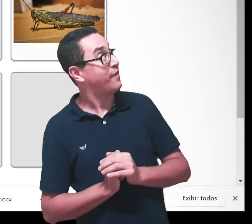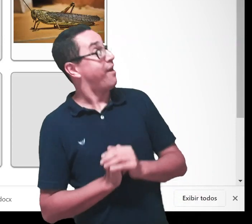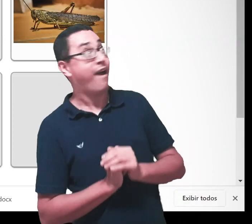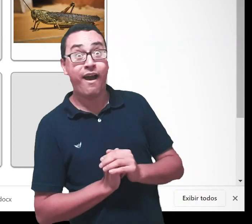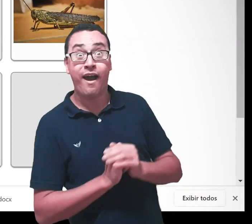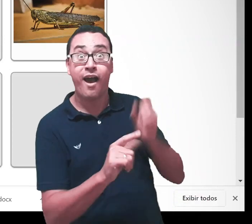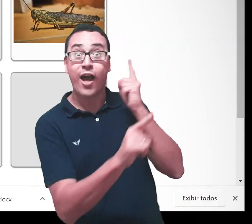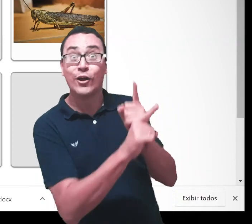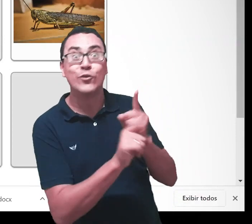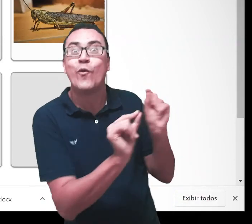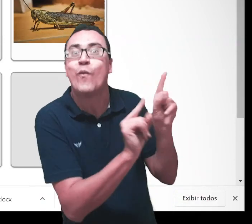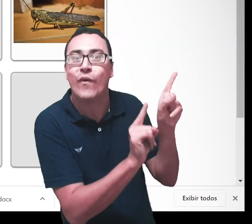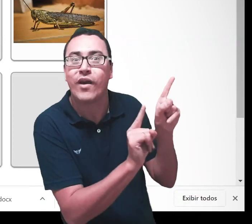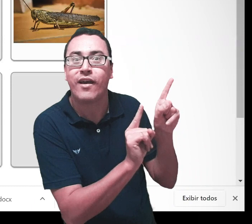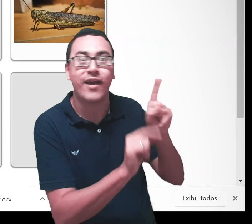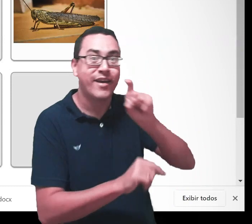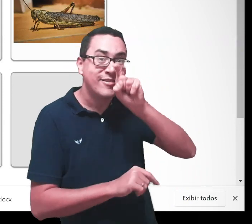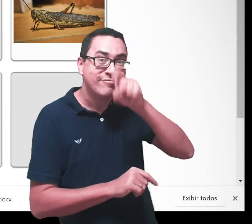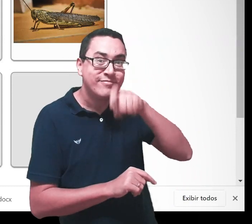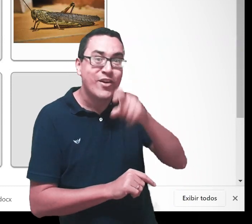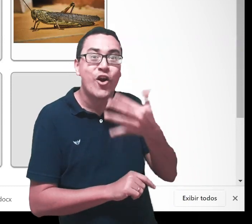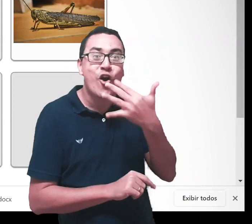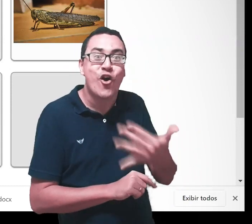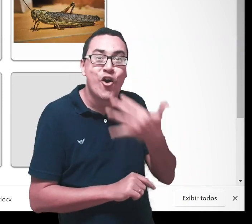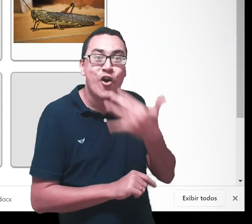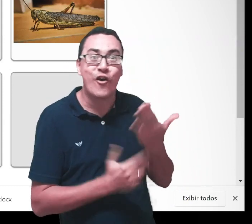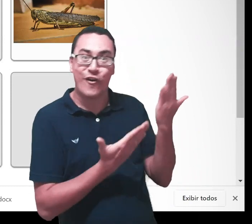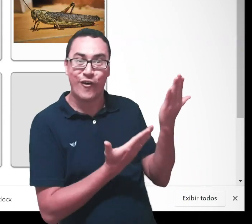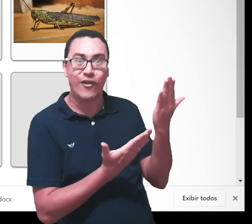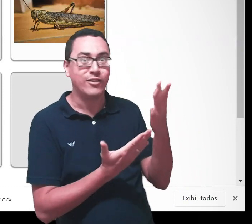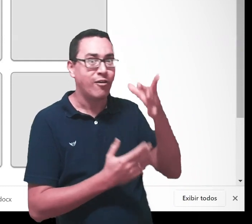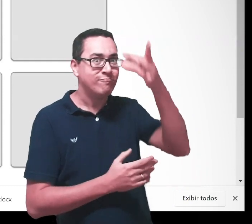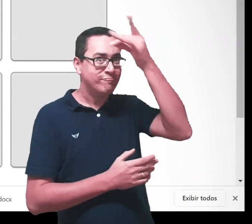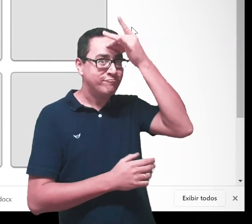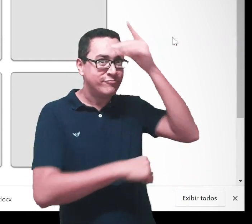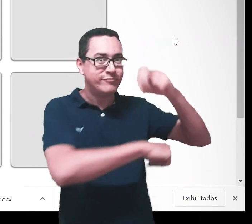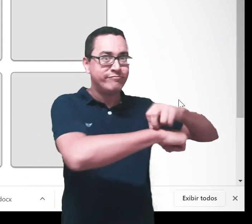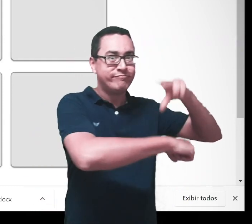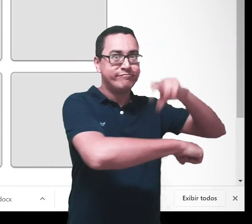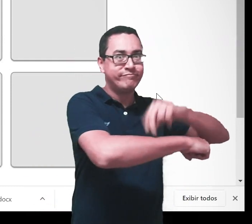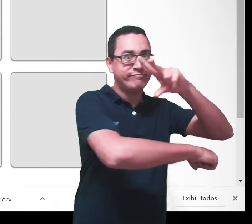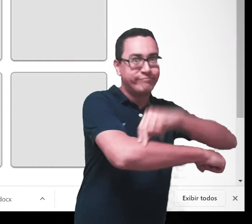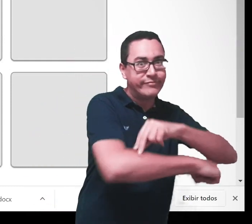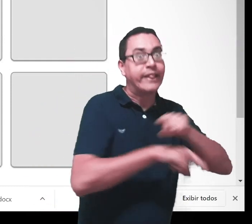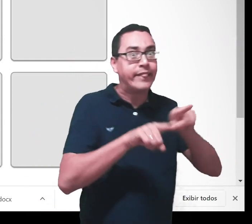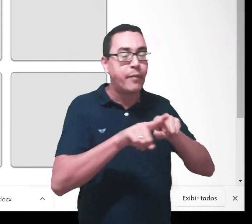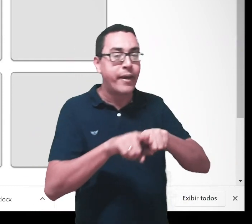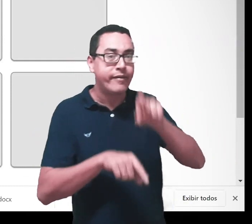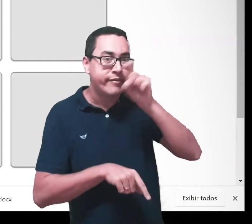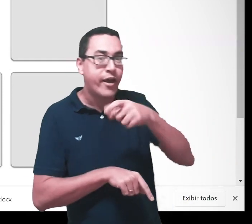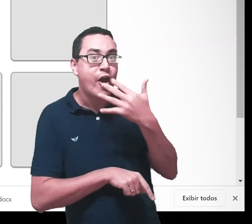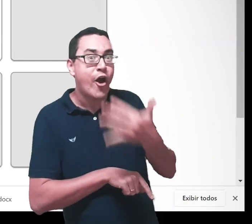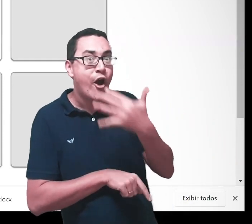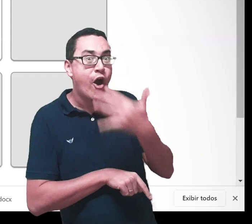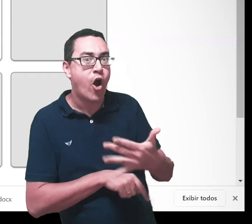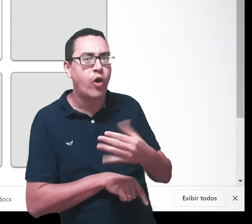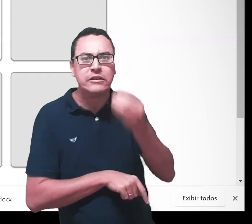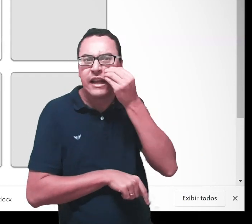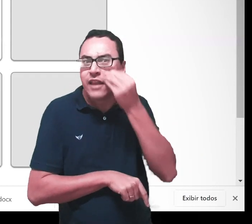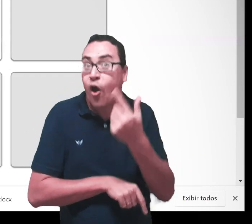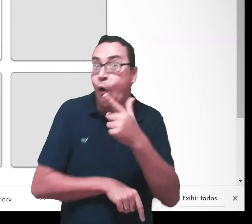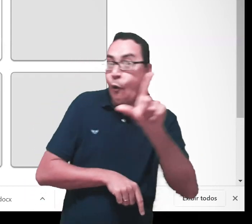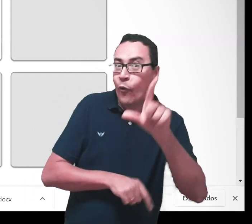Achamos uma arara. Então, guarde aí, ó. Já temos a arara e já temos o grilo. Vamos tentar essa aqui.